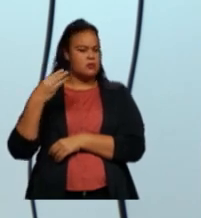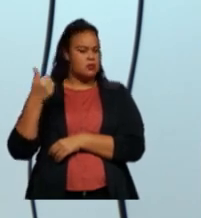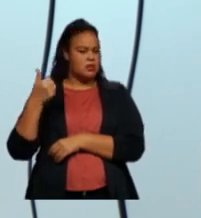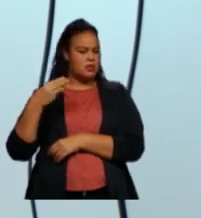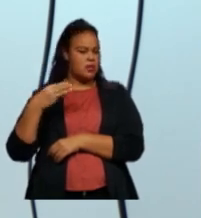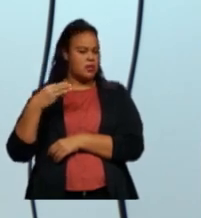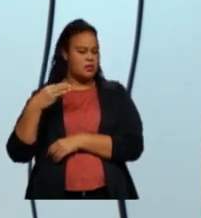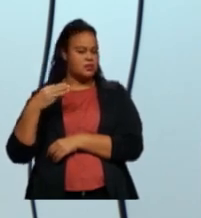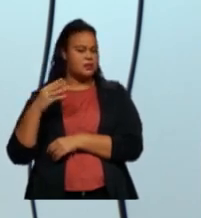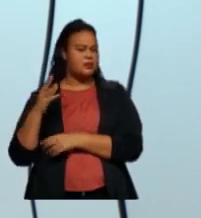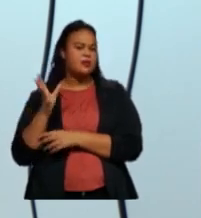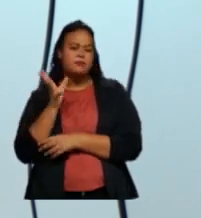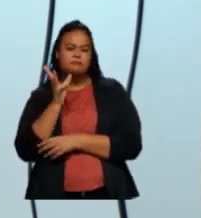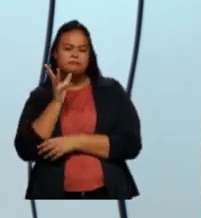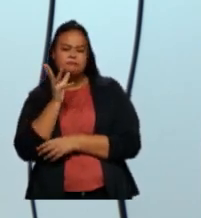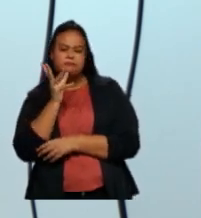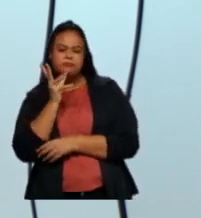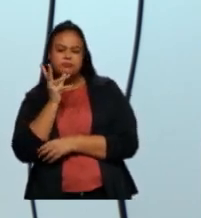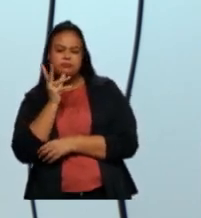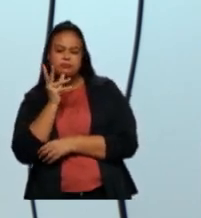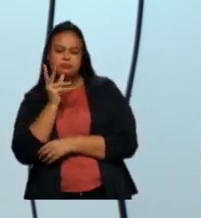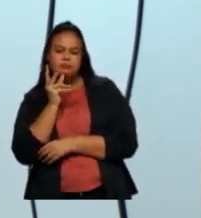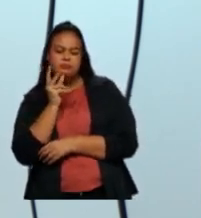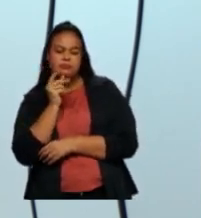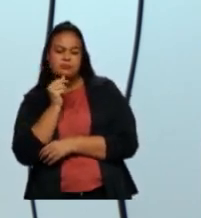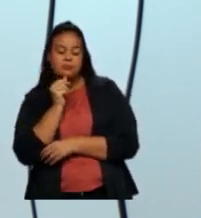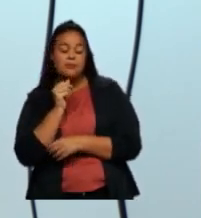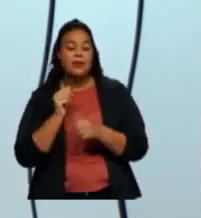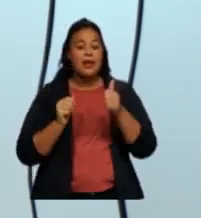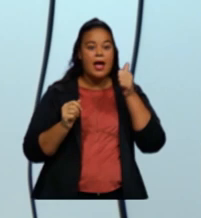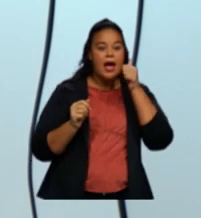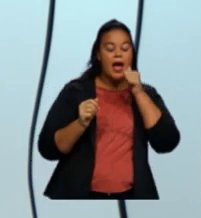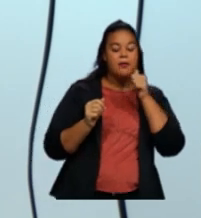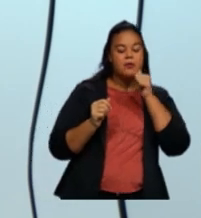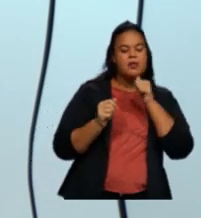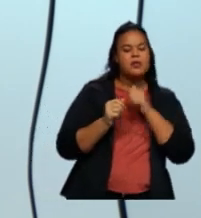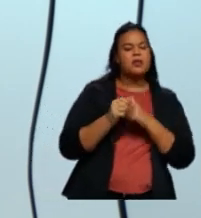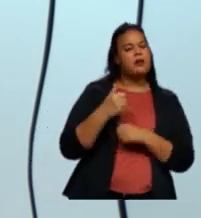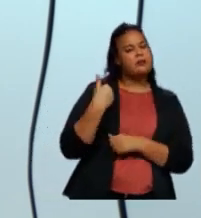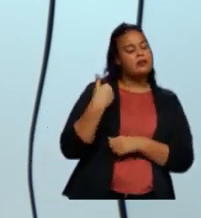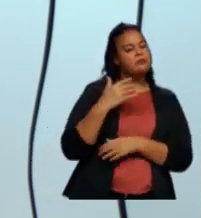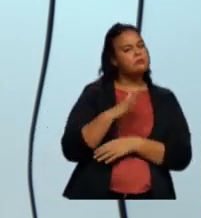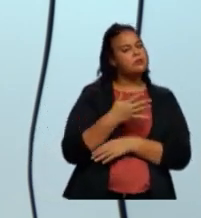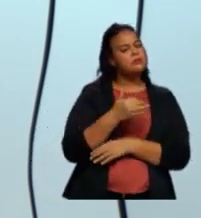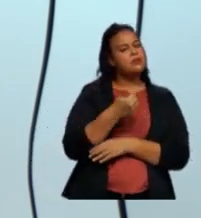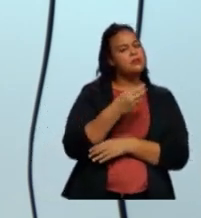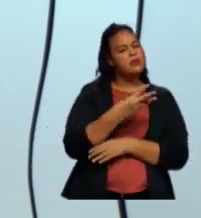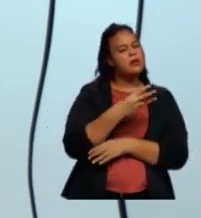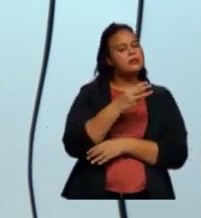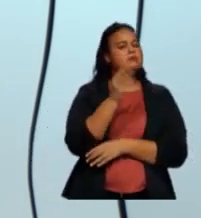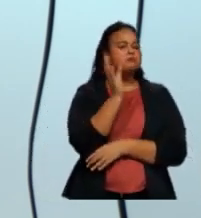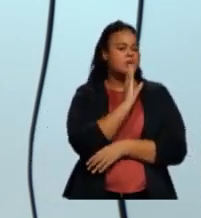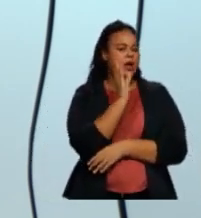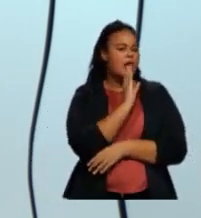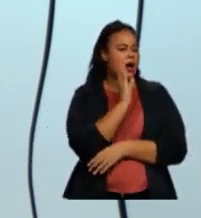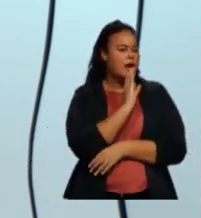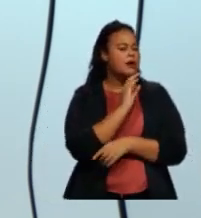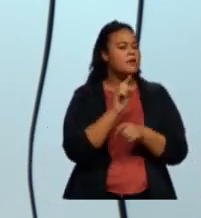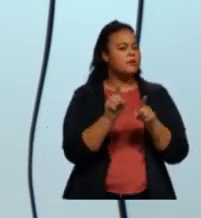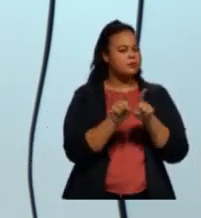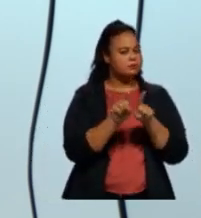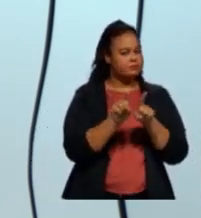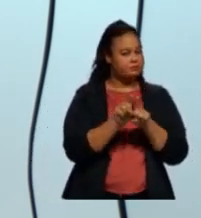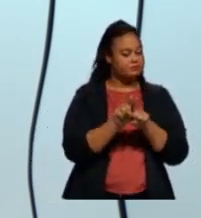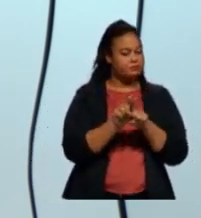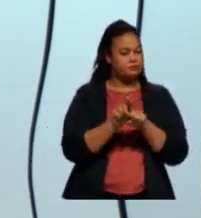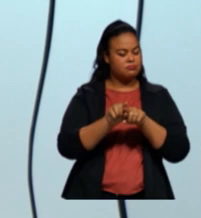mais perceptível as mudanças e do menino elas acontecem mais posterior. É mais ou